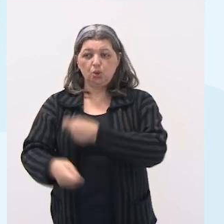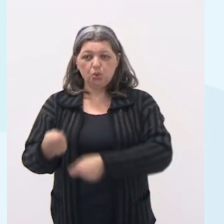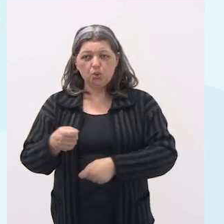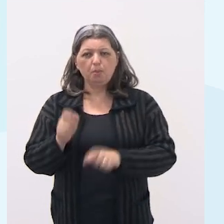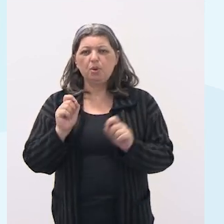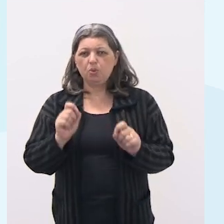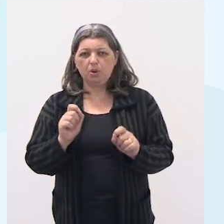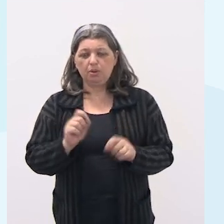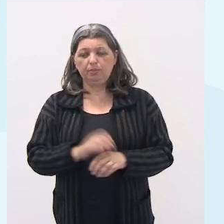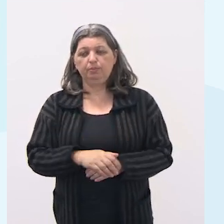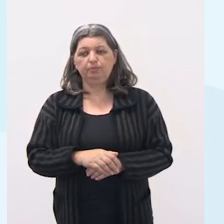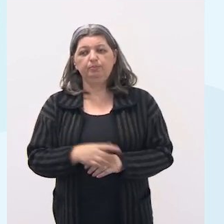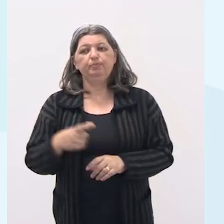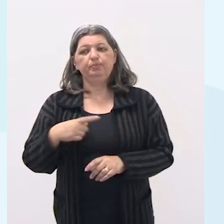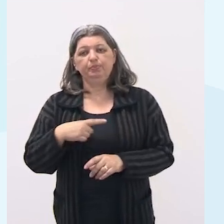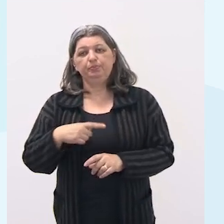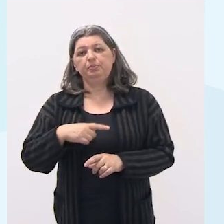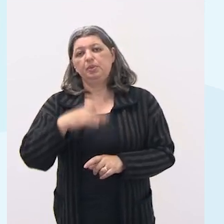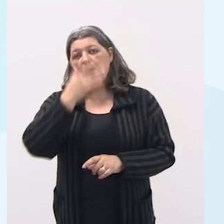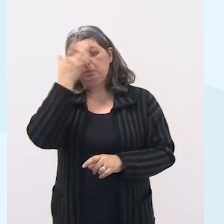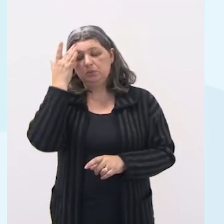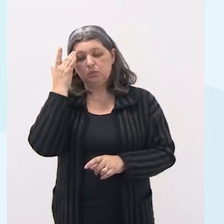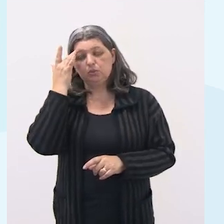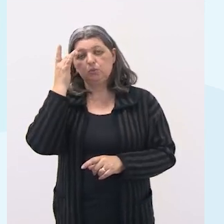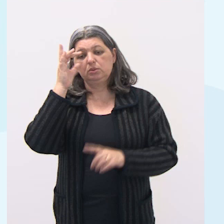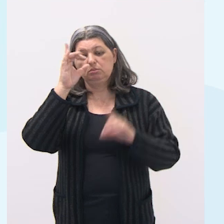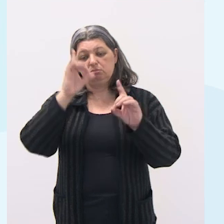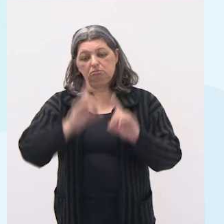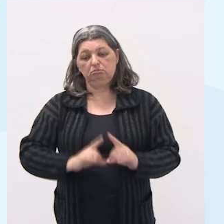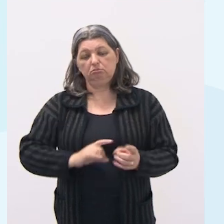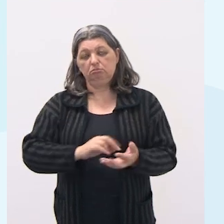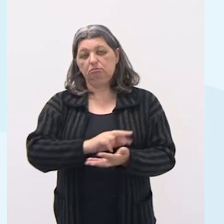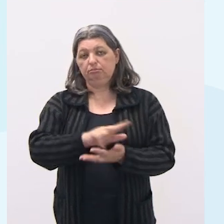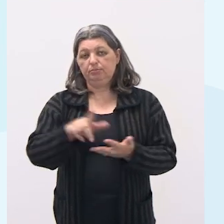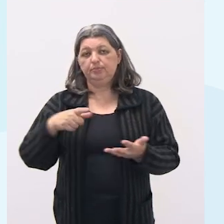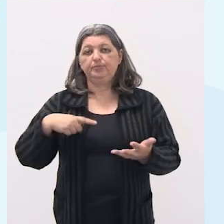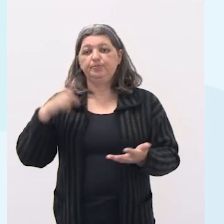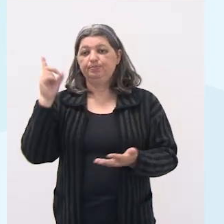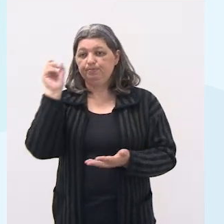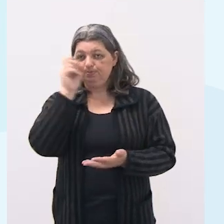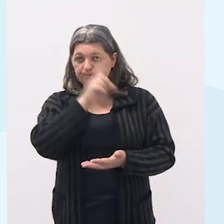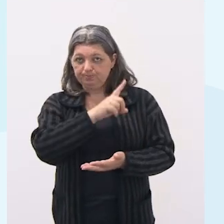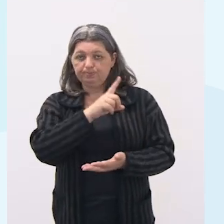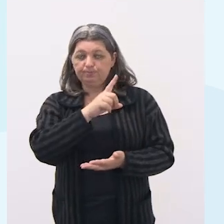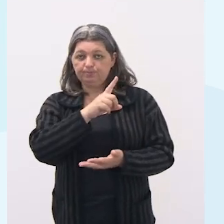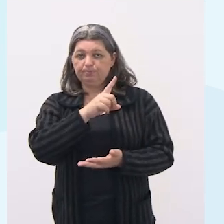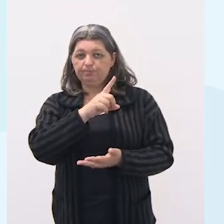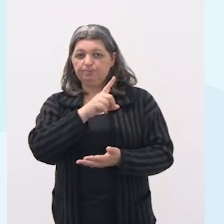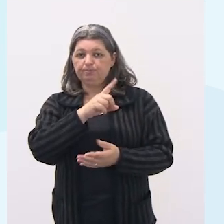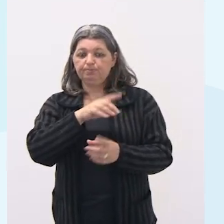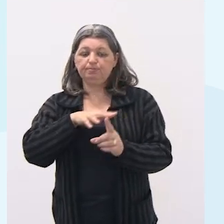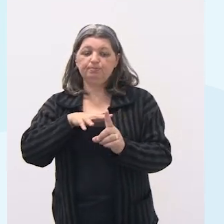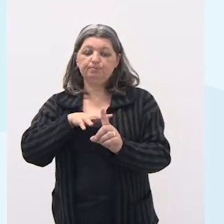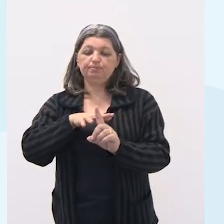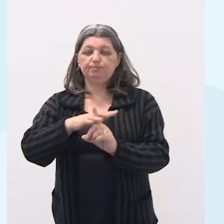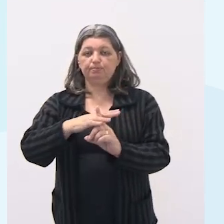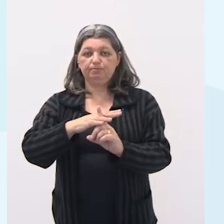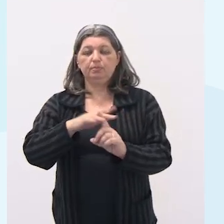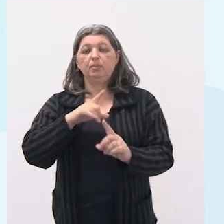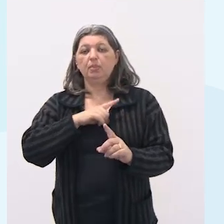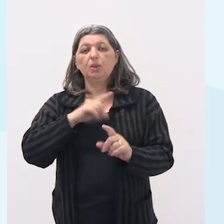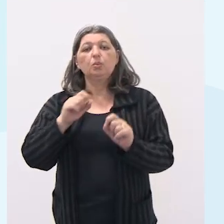indicadores, e essas pessoas com deficiência têm dificuldades dentro da sociedade, você vai